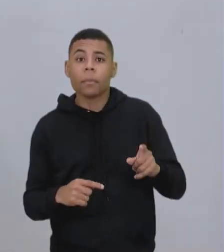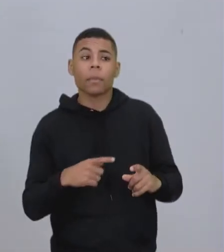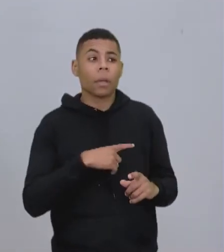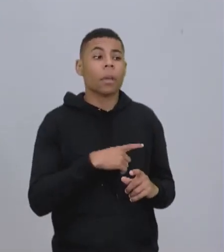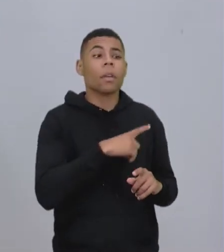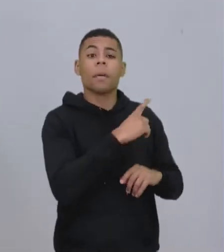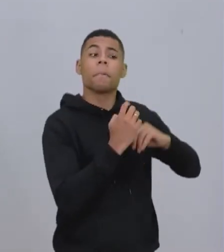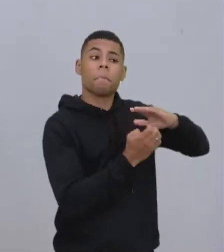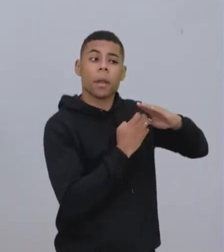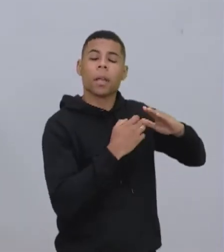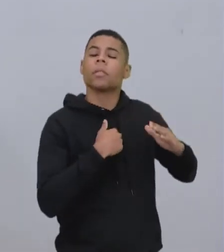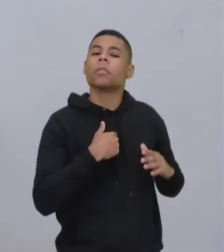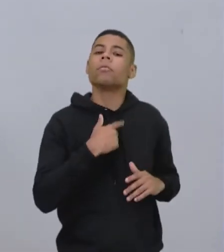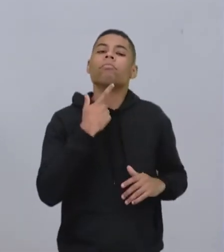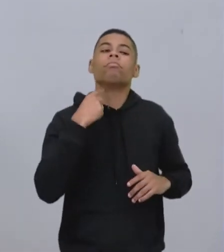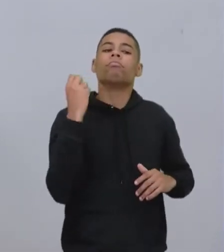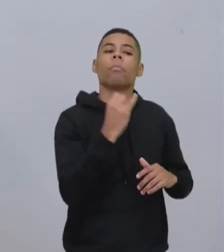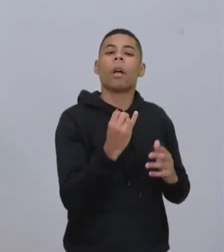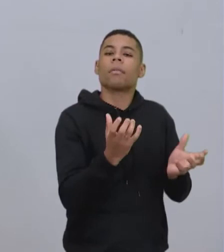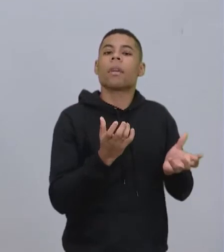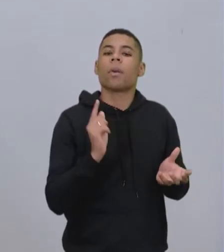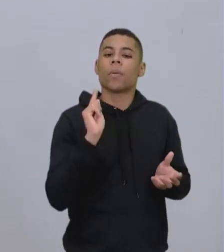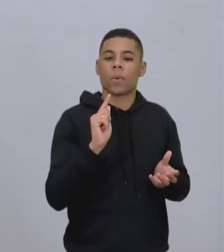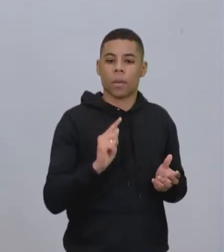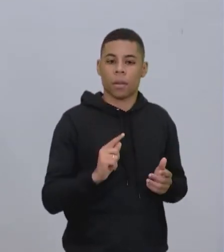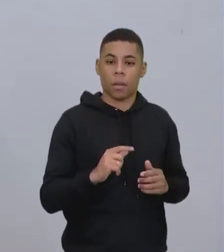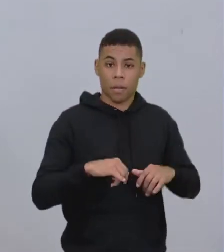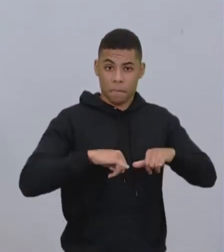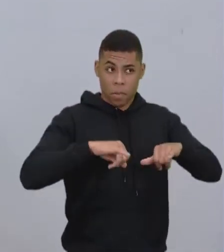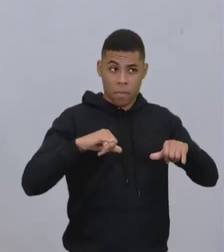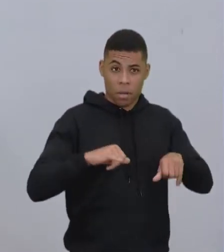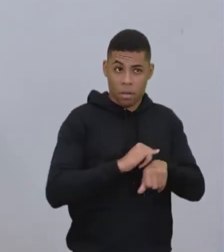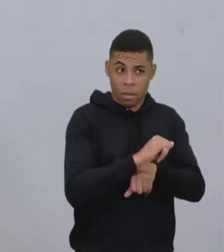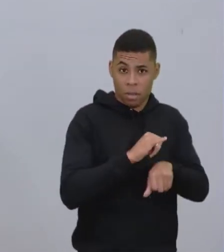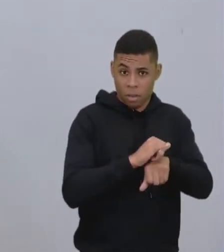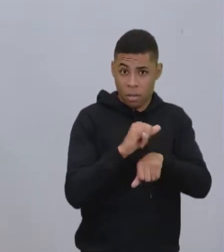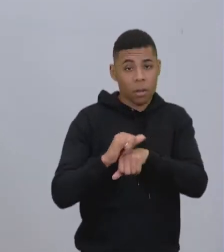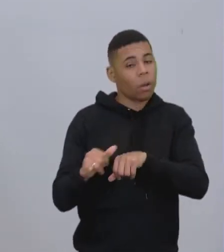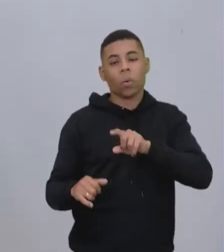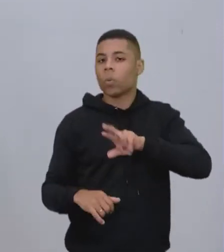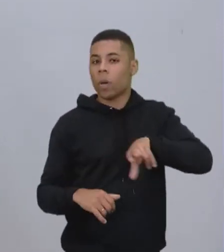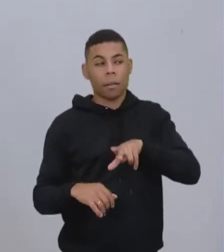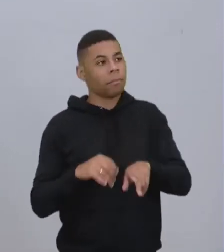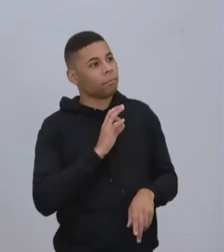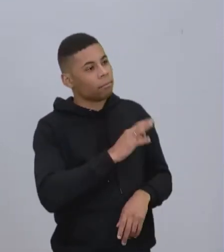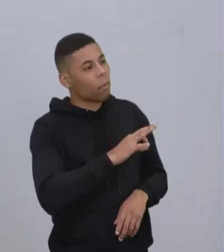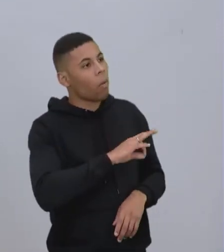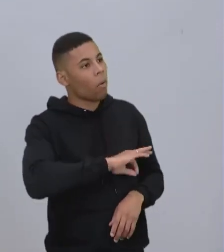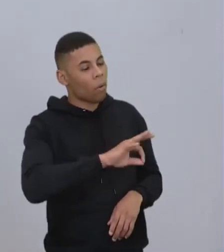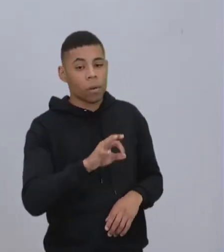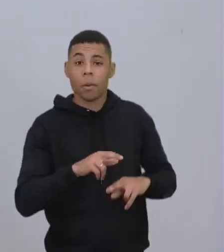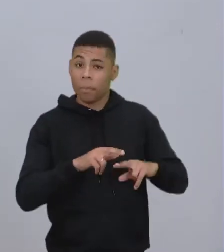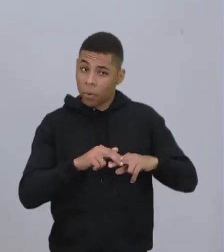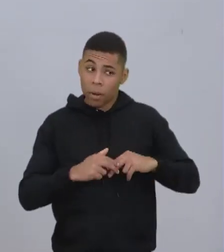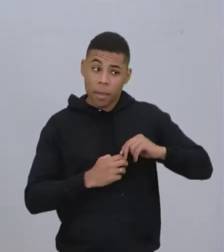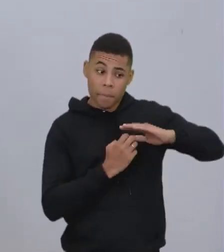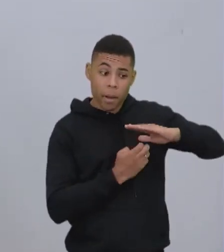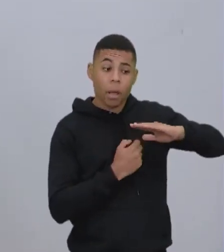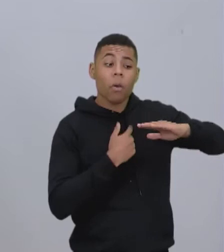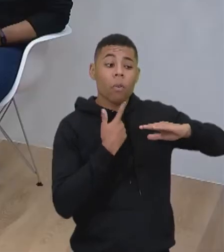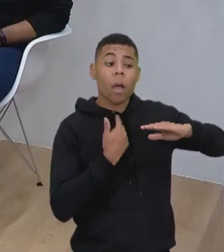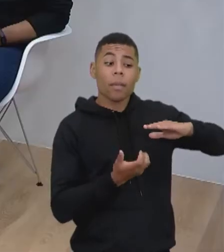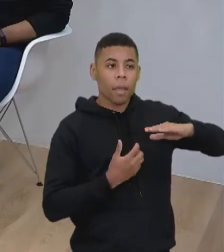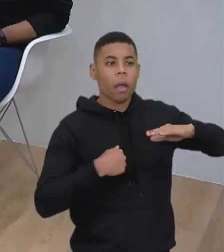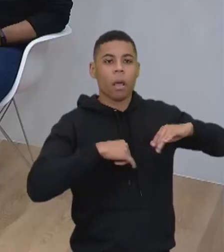aquela empresa se propõe a fazer. E não é uma propaganda enganosa. Ótimo. Né? Então, quando a gente realmente se apropria